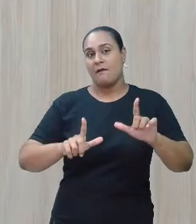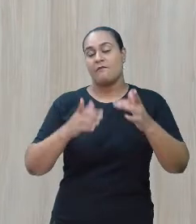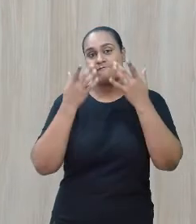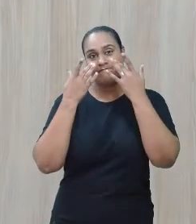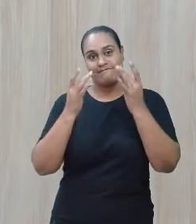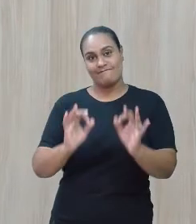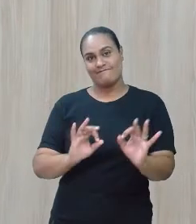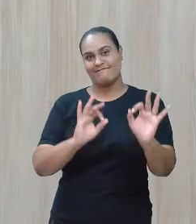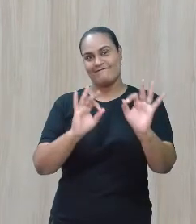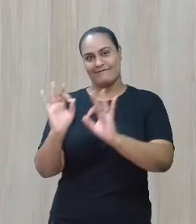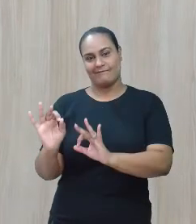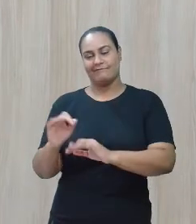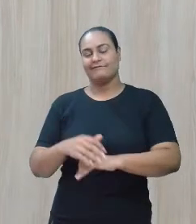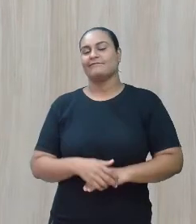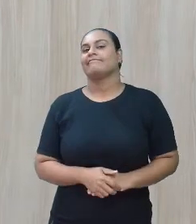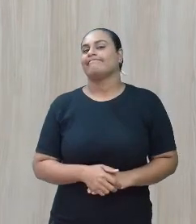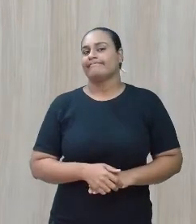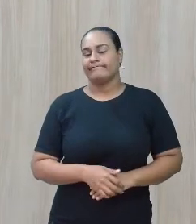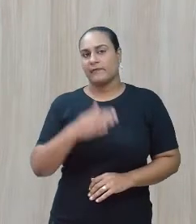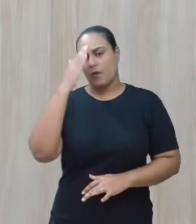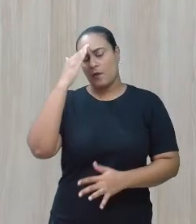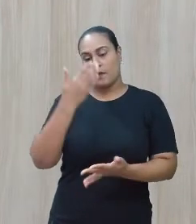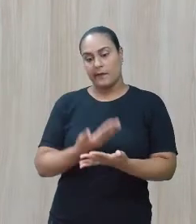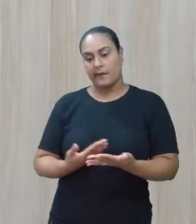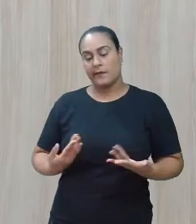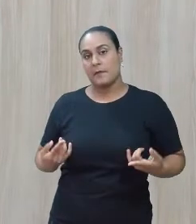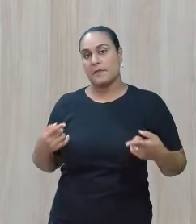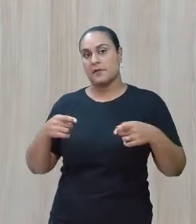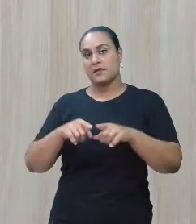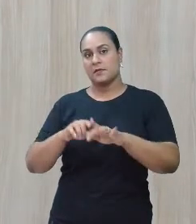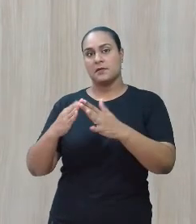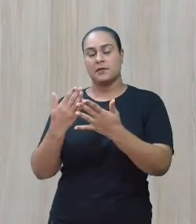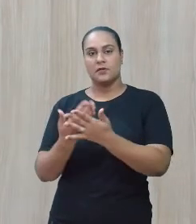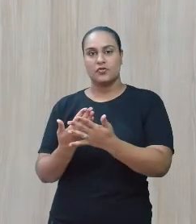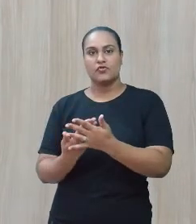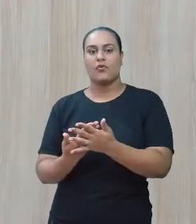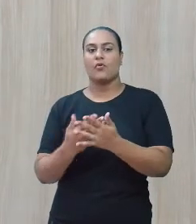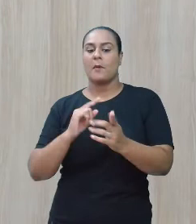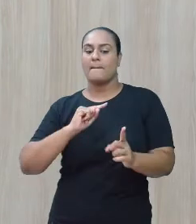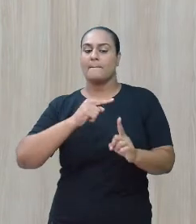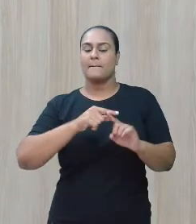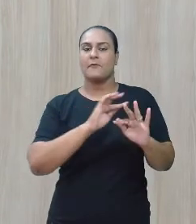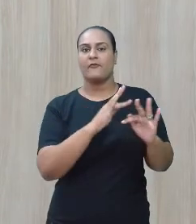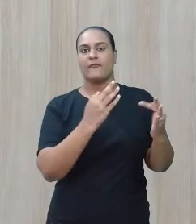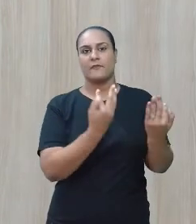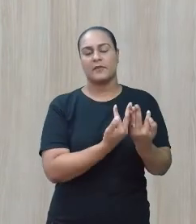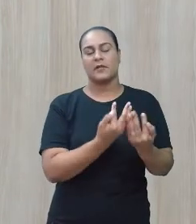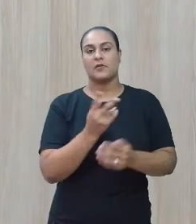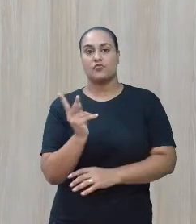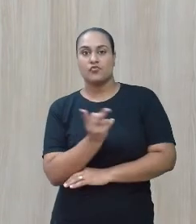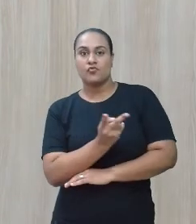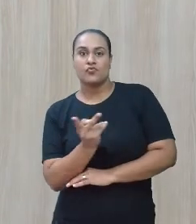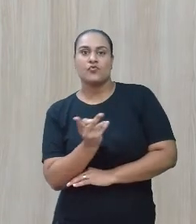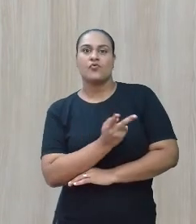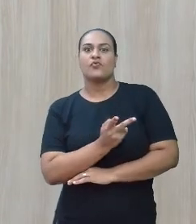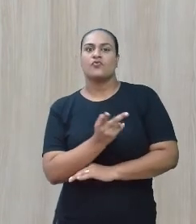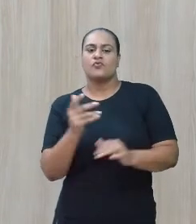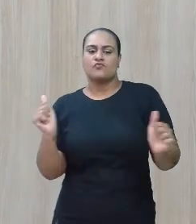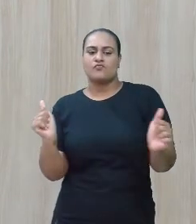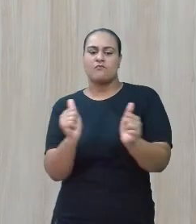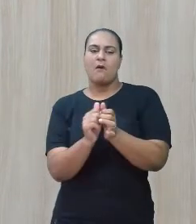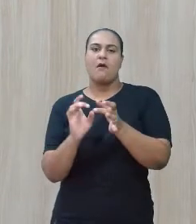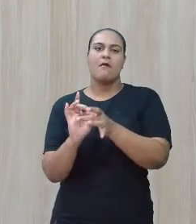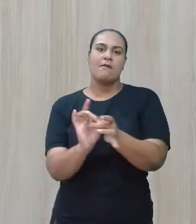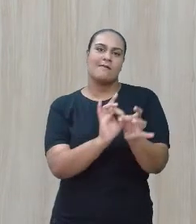eu acredito muito na parceria da escola com a família. Então, se a escola e a família